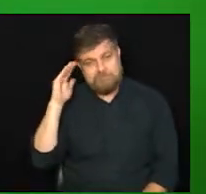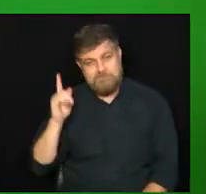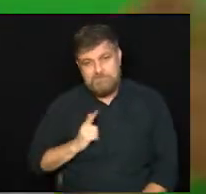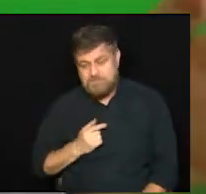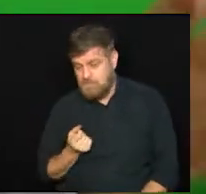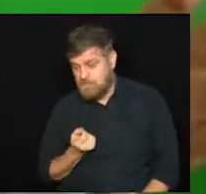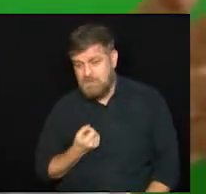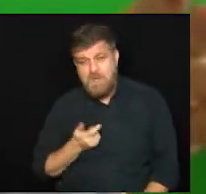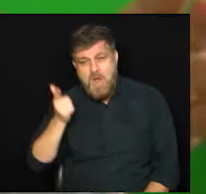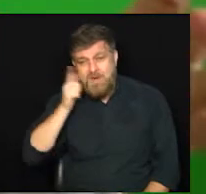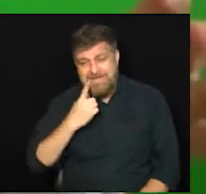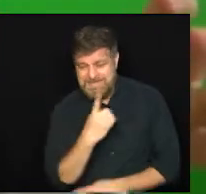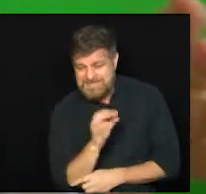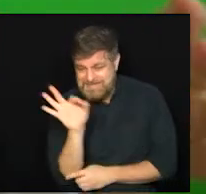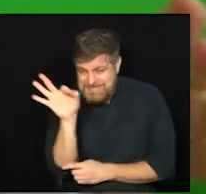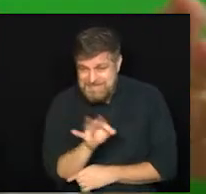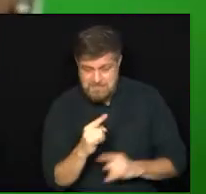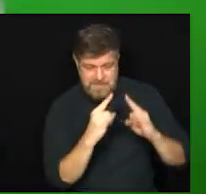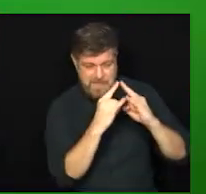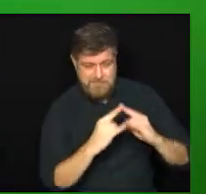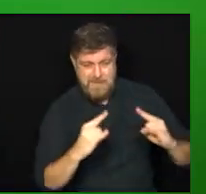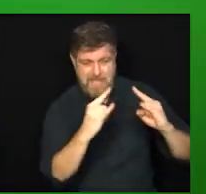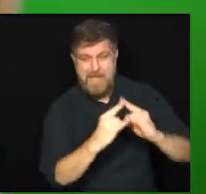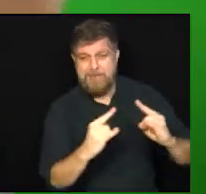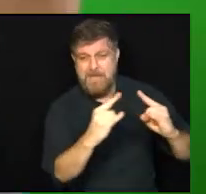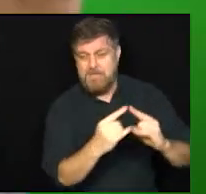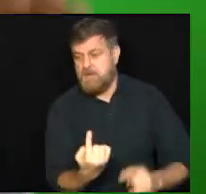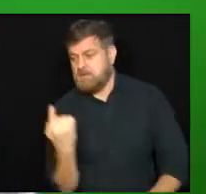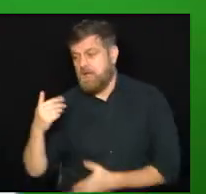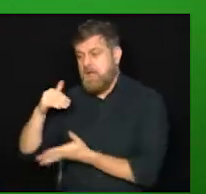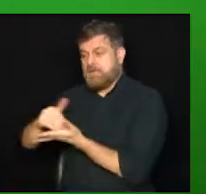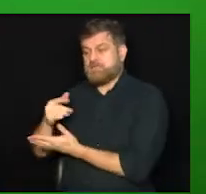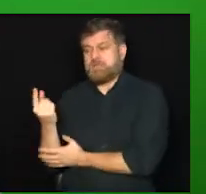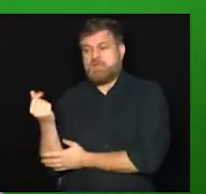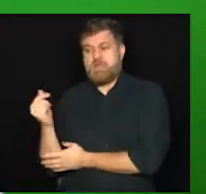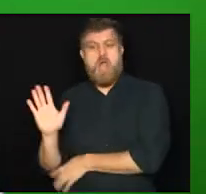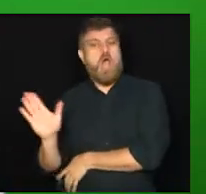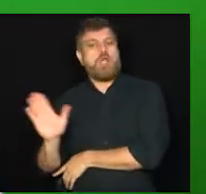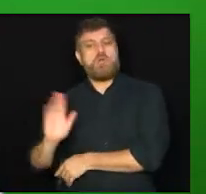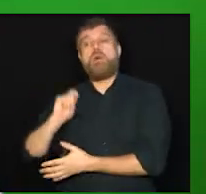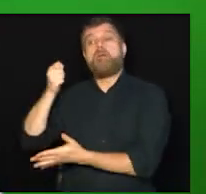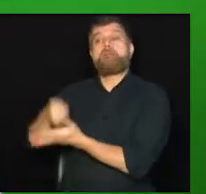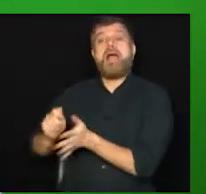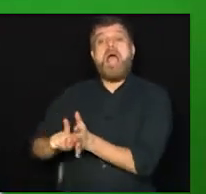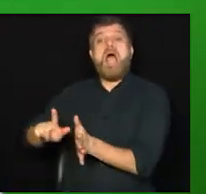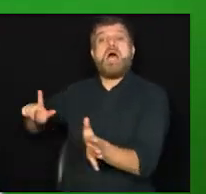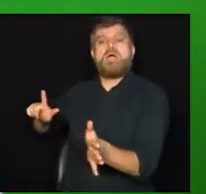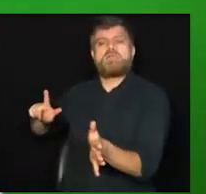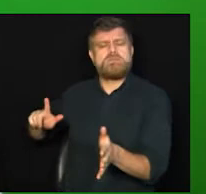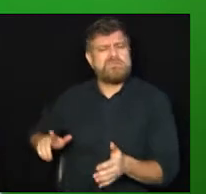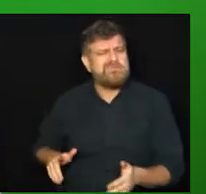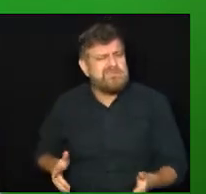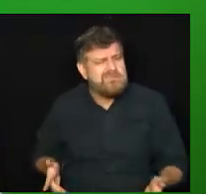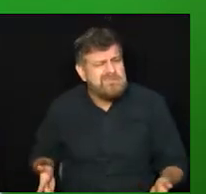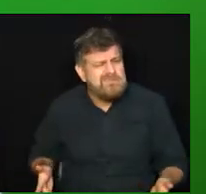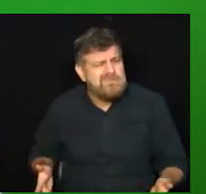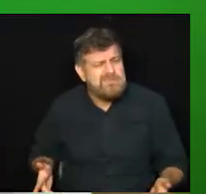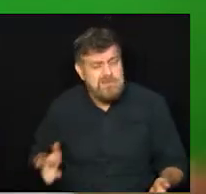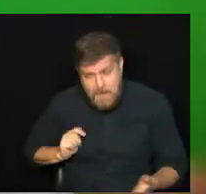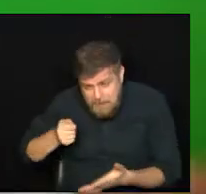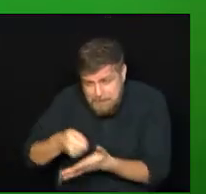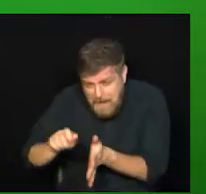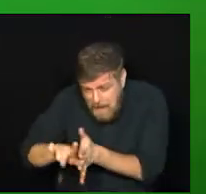vender 100%. Quando chega em finanças, não. Você tem que pagar isso. Você tem que pagar